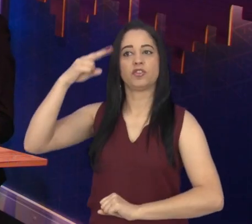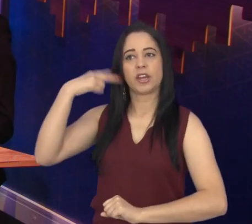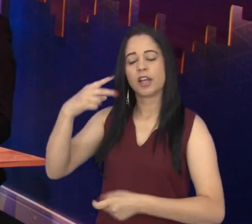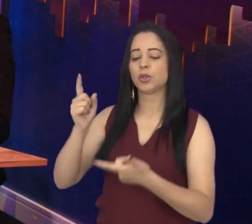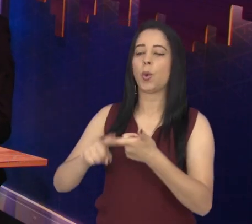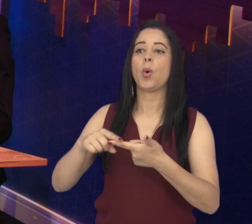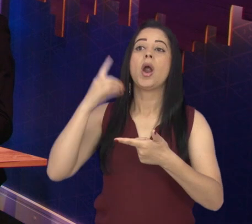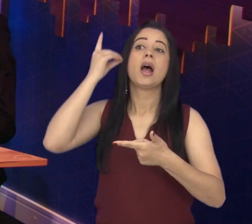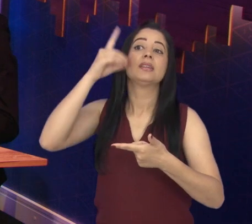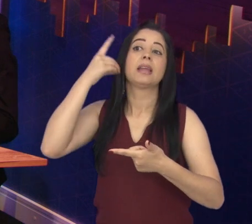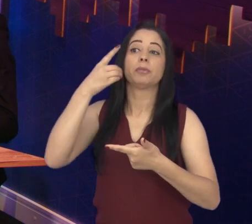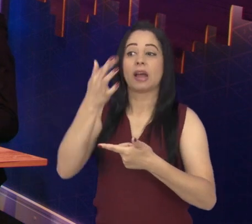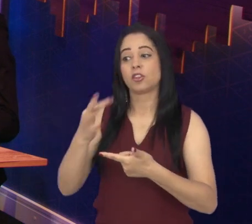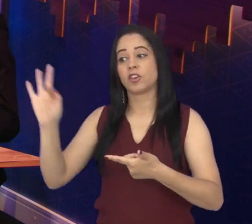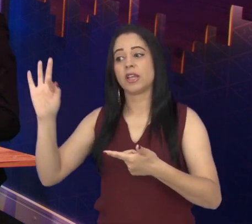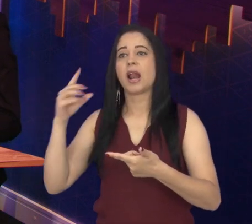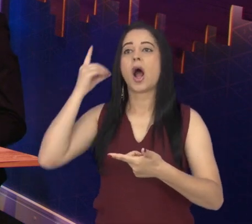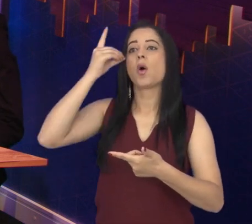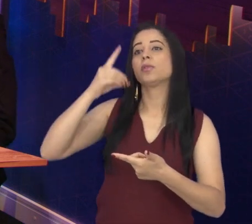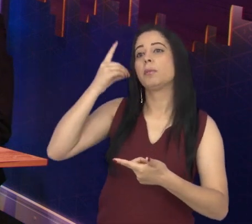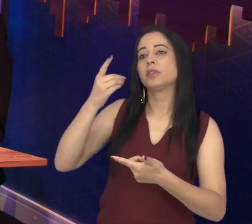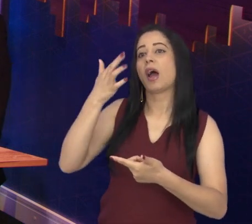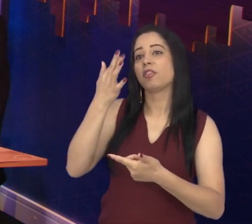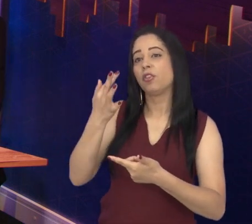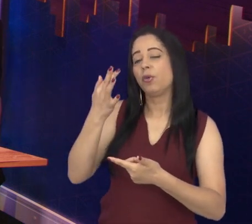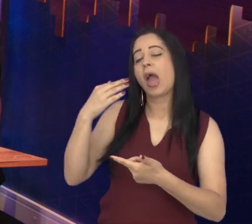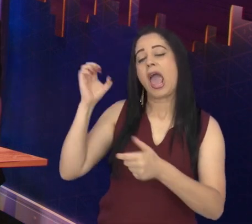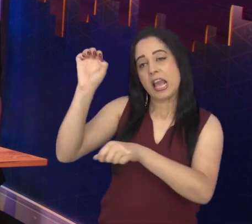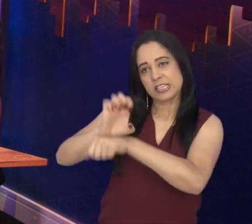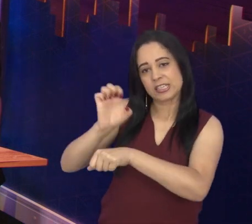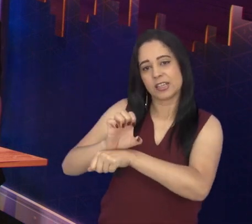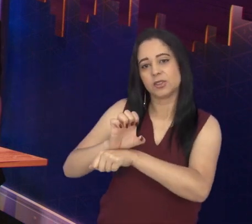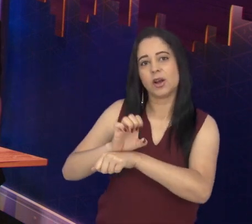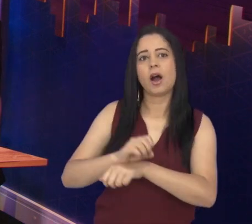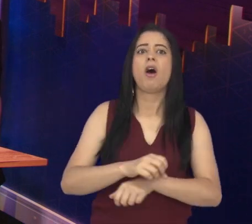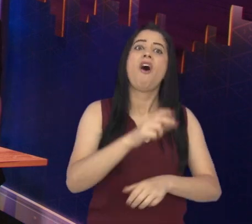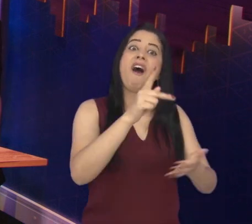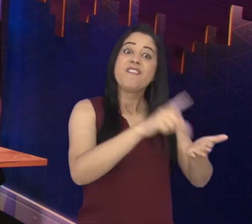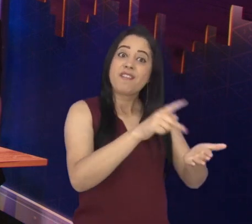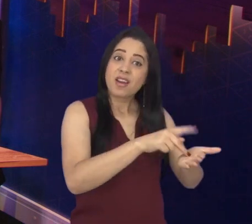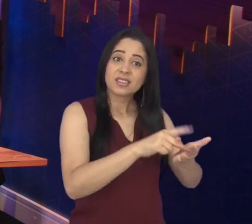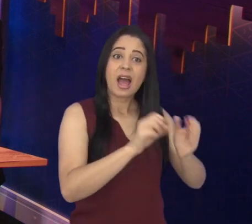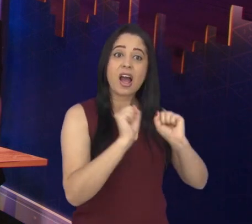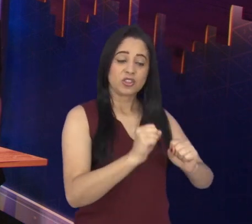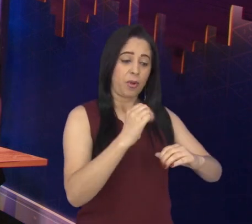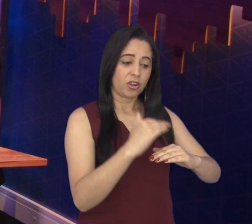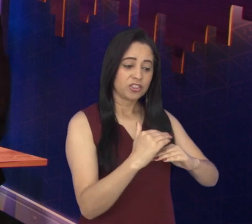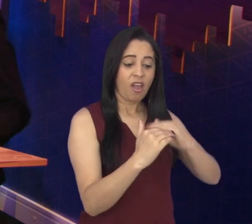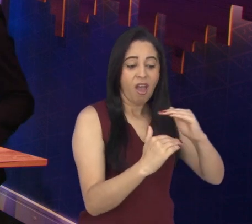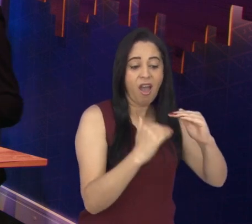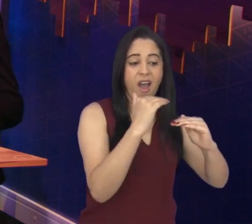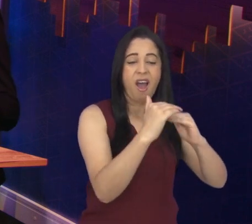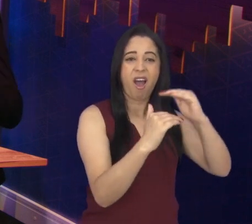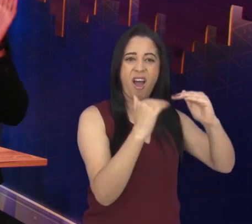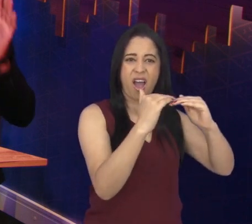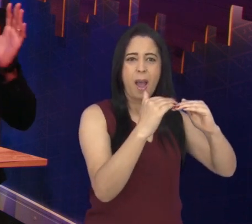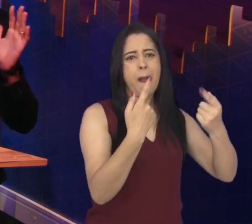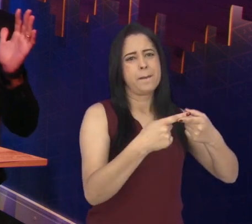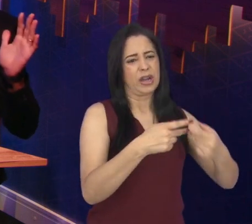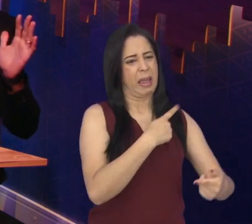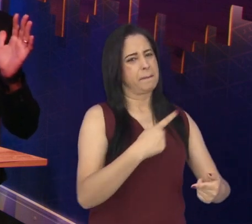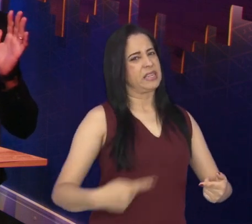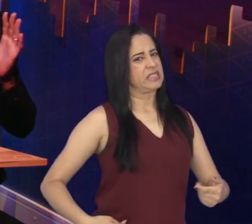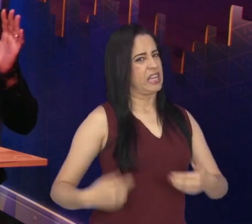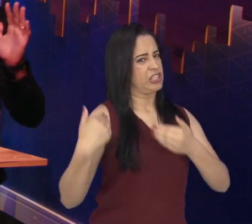um deputado estadual, federal. Verdade. Dá para começar aos pouquinhos, dá, né? Dá para começar. O presidente é muita responsabilidade, né? Treina para chegar